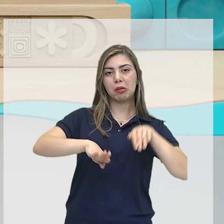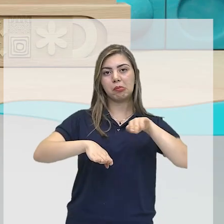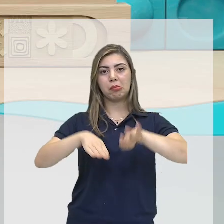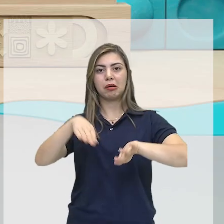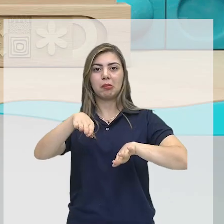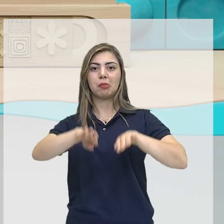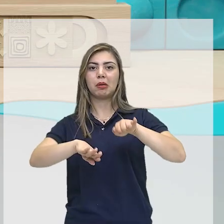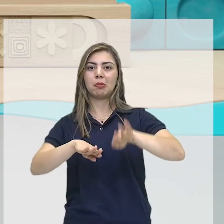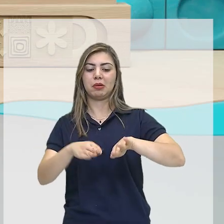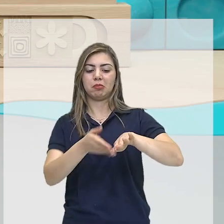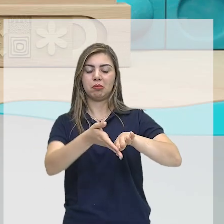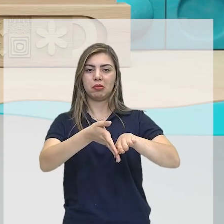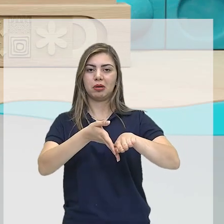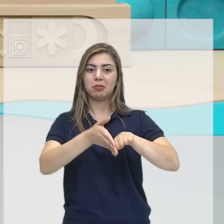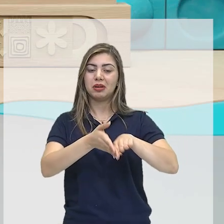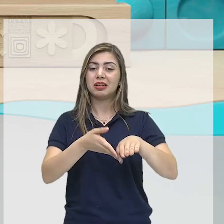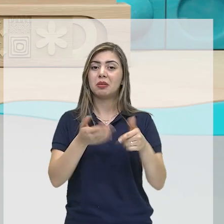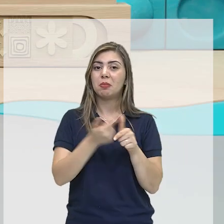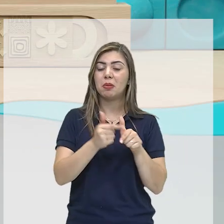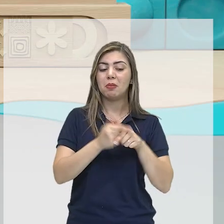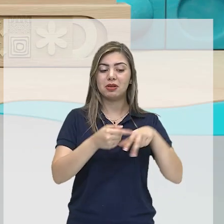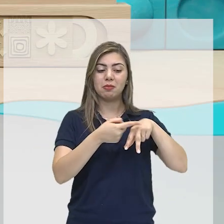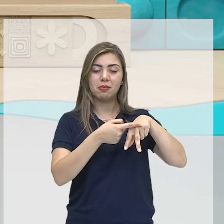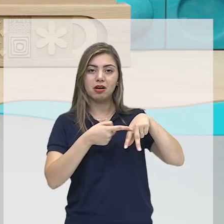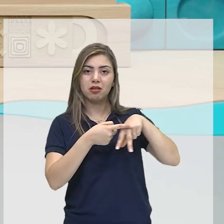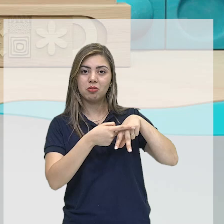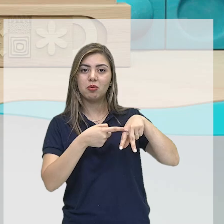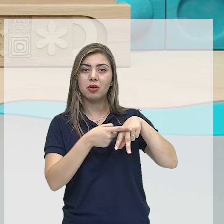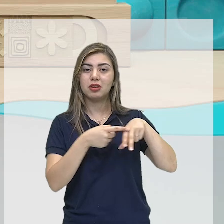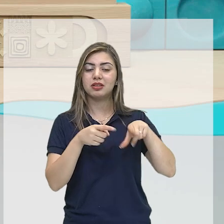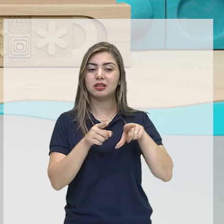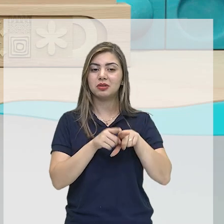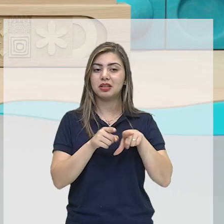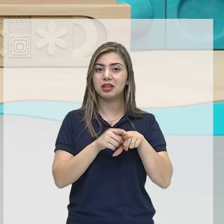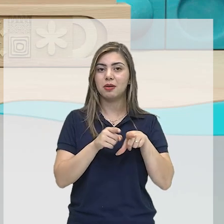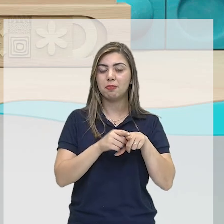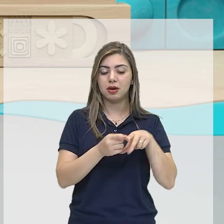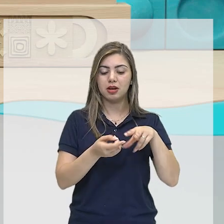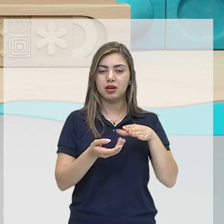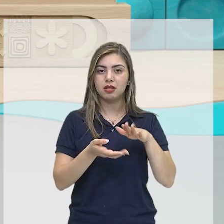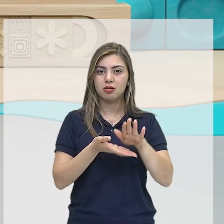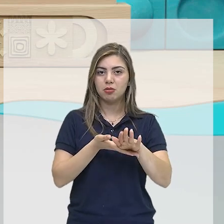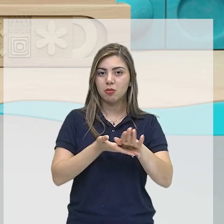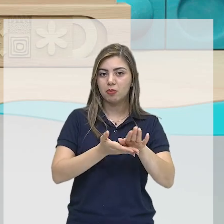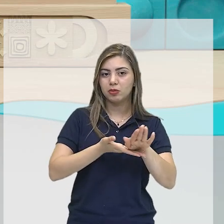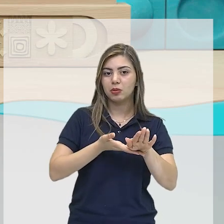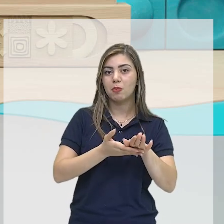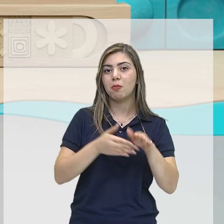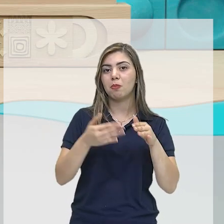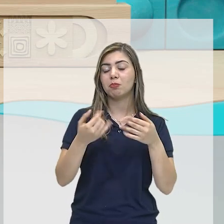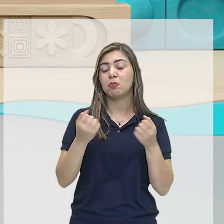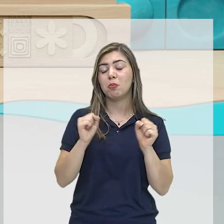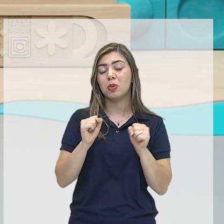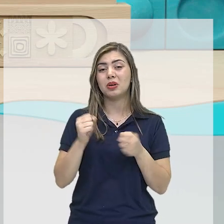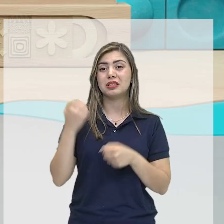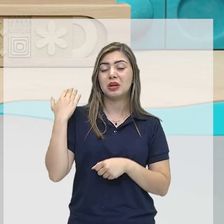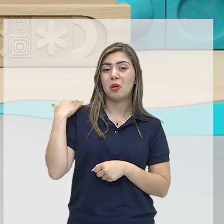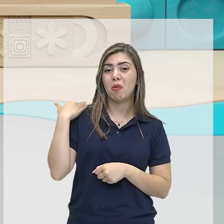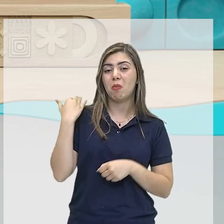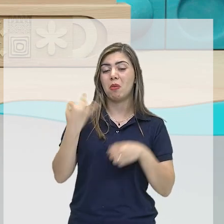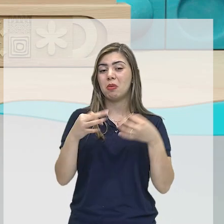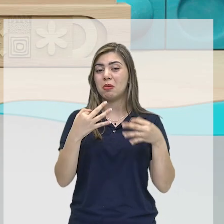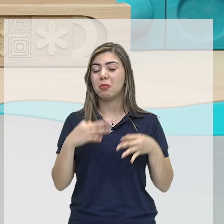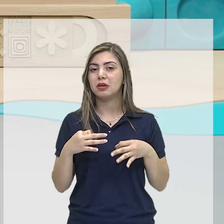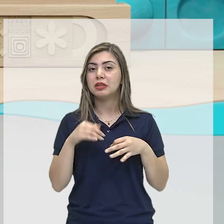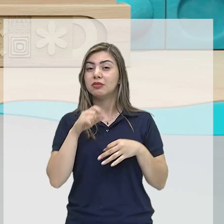tornozelo, podendo resultar em dores nas costas, nos pés e nos joelhos. Se você quer saber qual é o seu tipo de pisada, eu recomendo que você faça